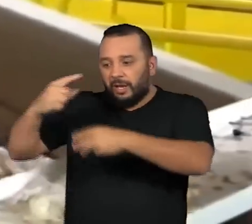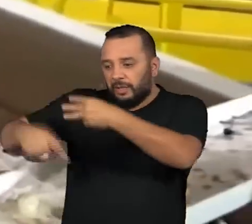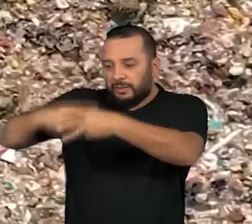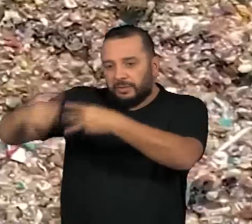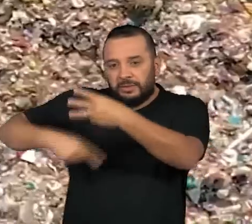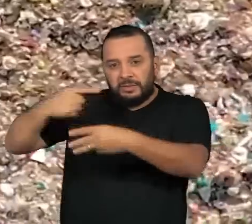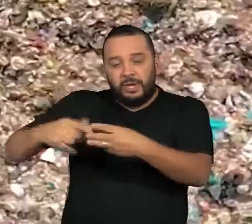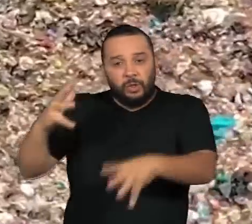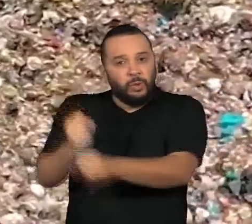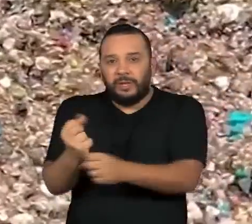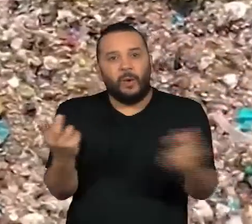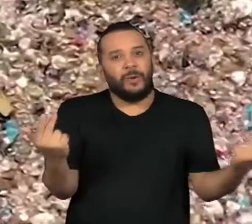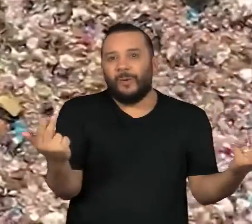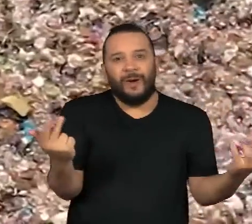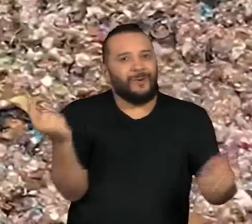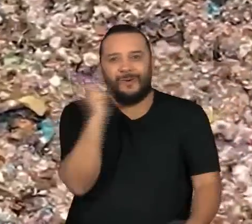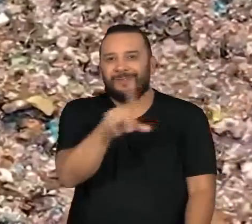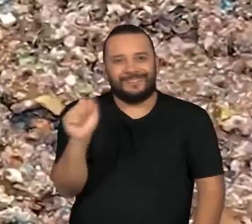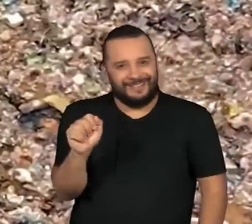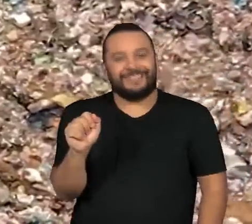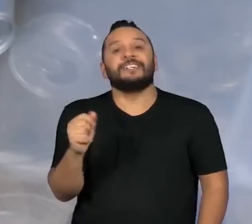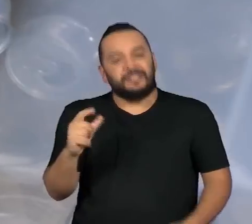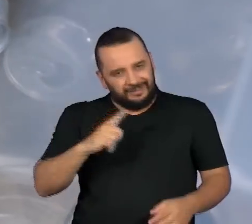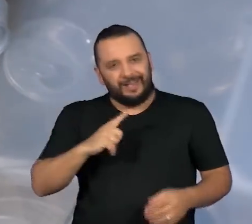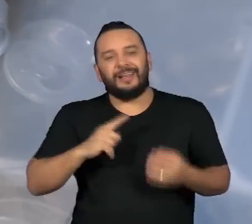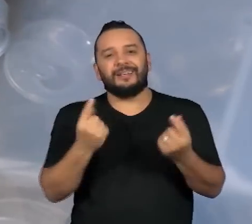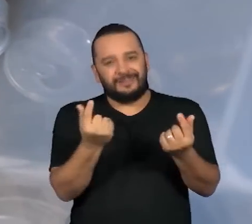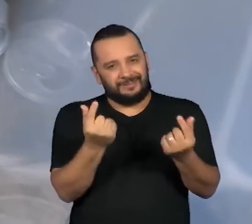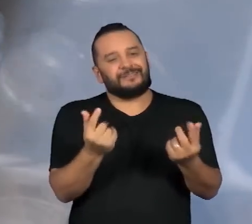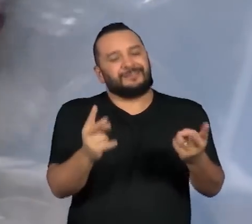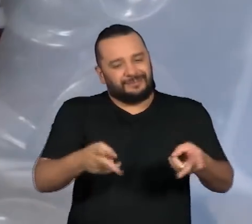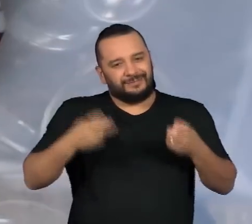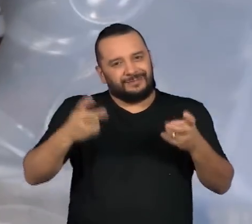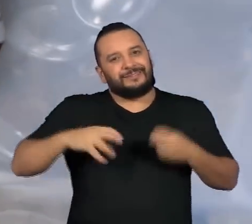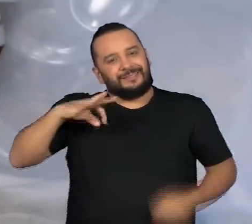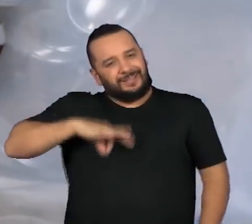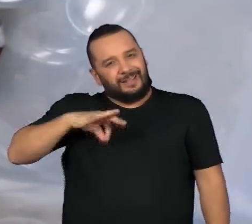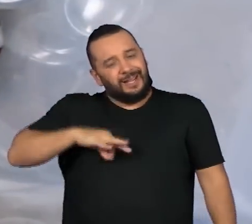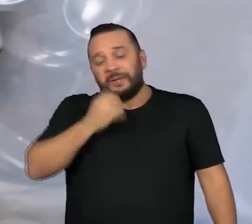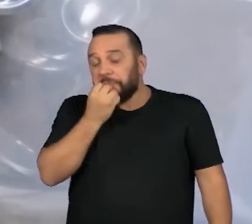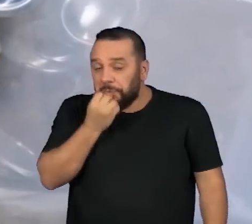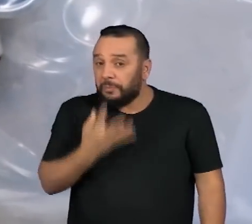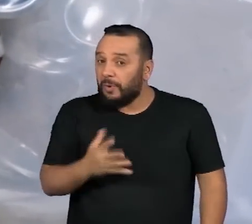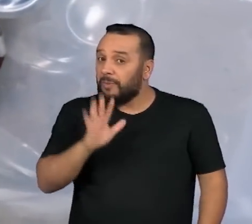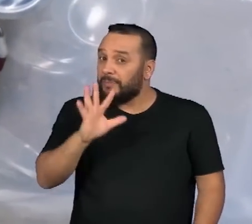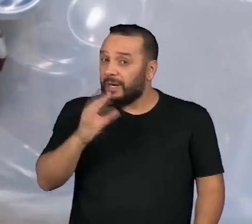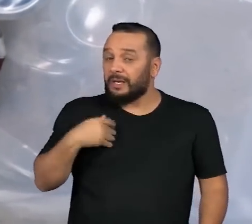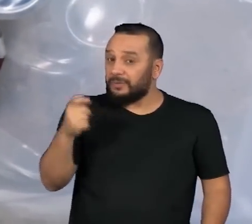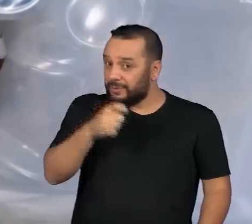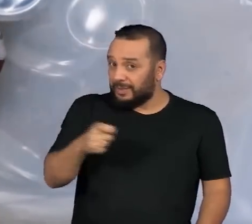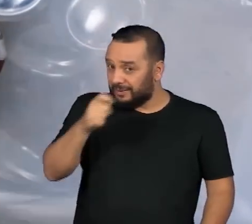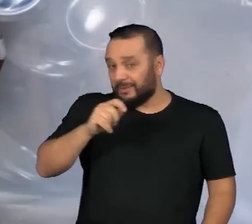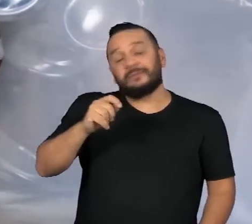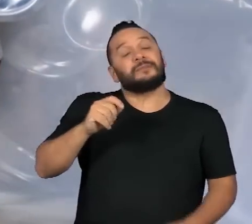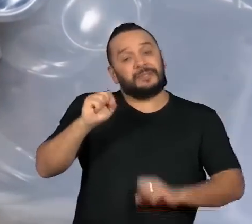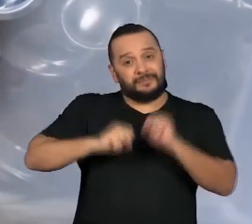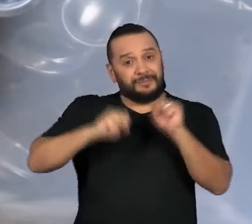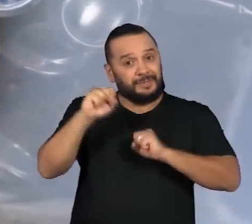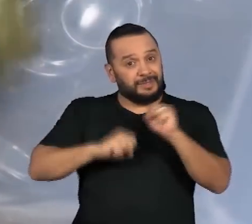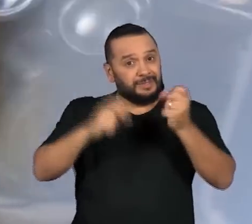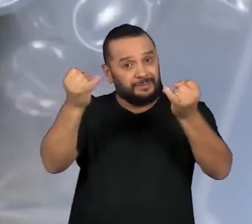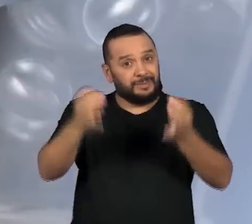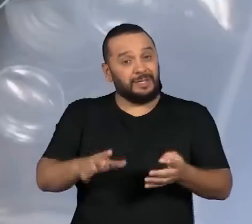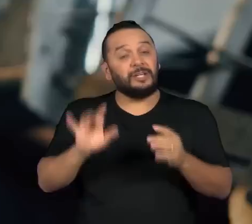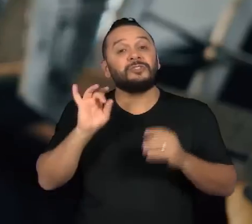que trabalham nas cooperativas de coleta. Mas, segundo a Associação de Empresas de Limpeza Pública, só 4%